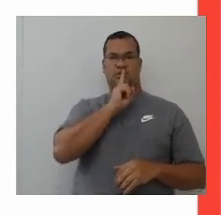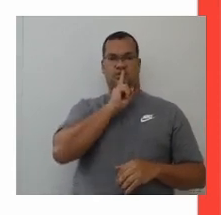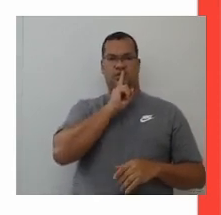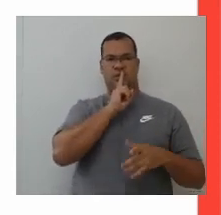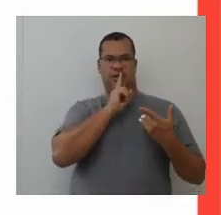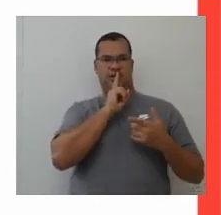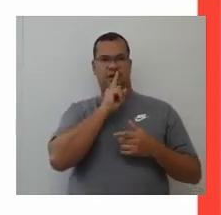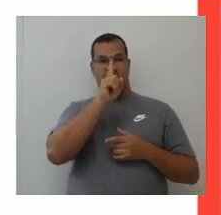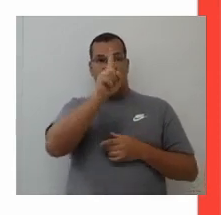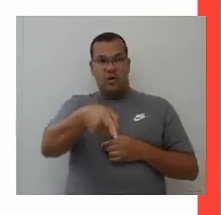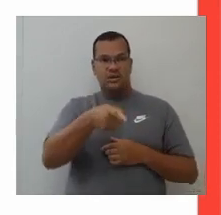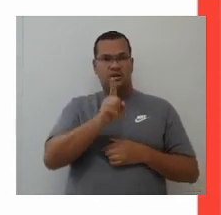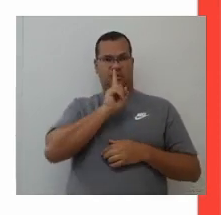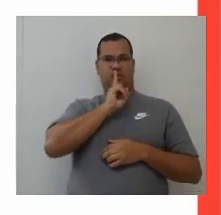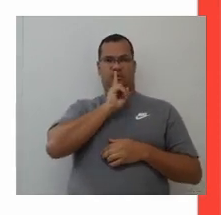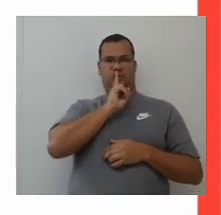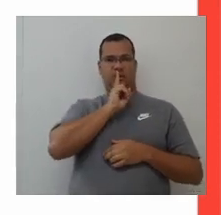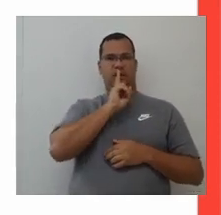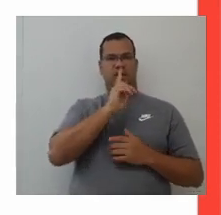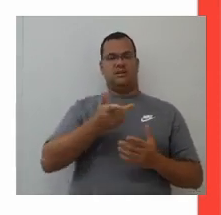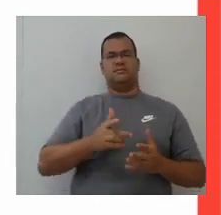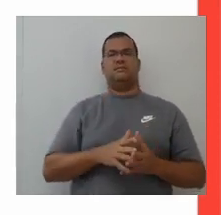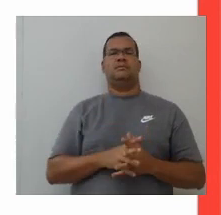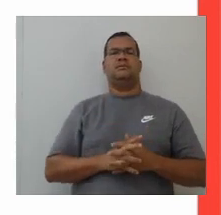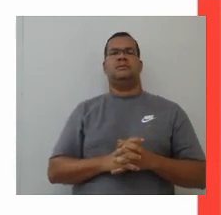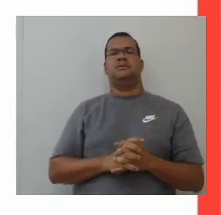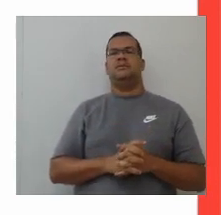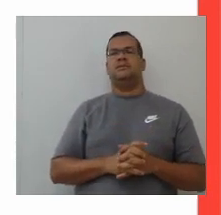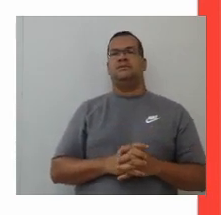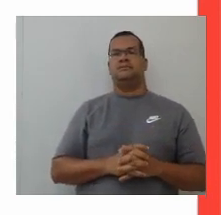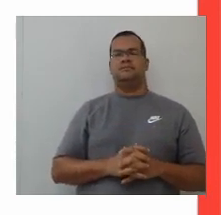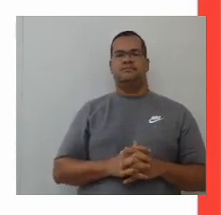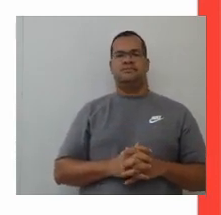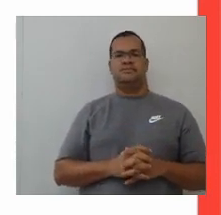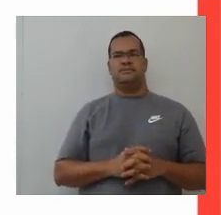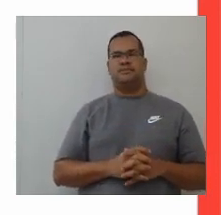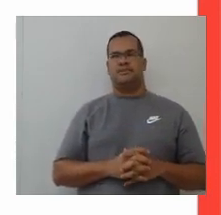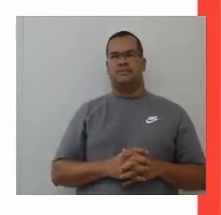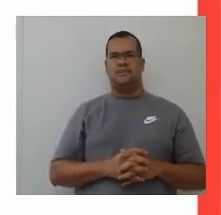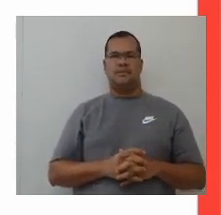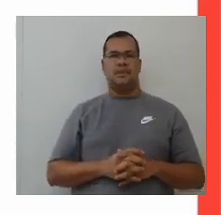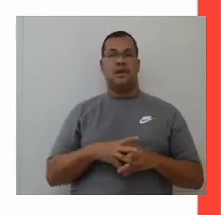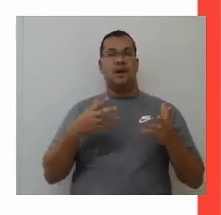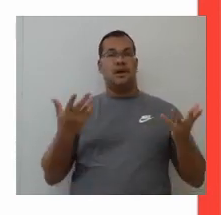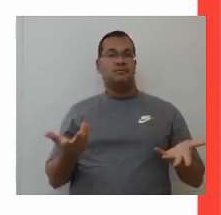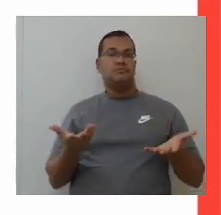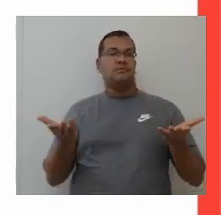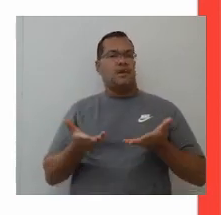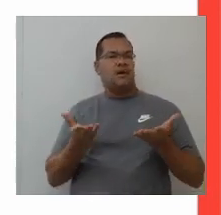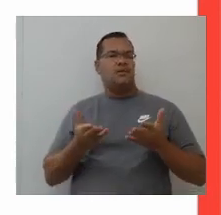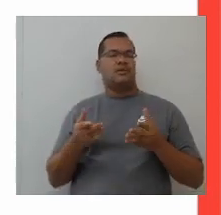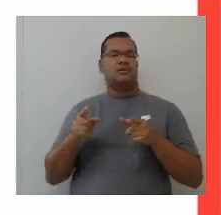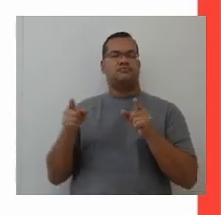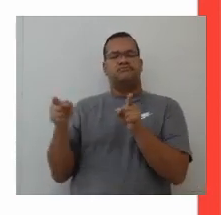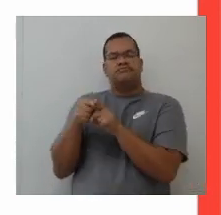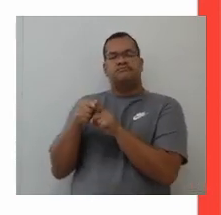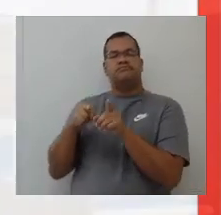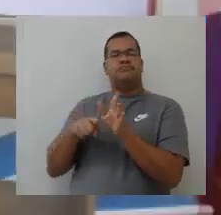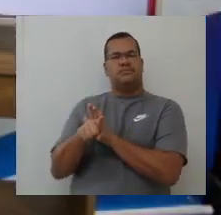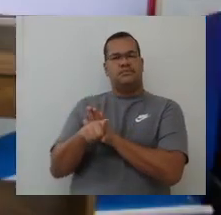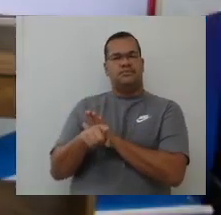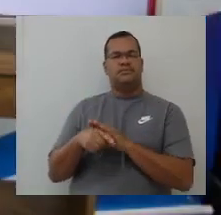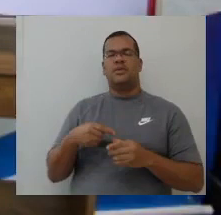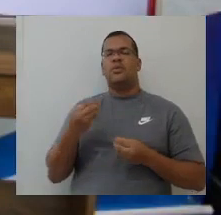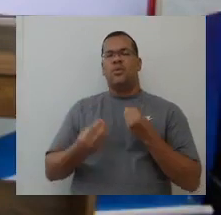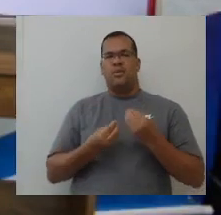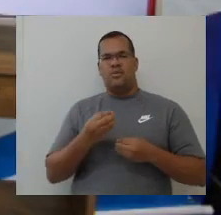cale-se. Ora, cale-se, cale a boca, enfim. E aí eu quero adicionar um question tag depois desse imperativo. Como